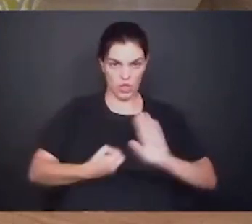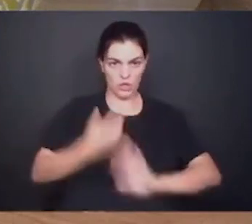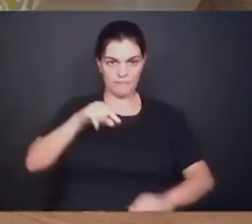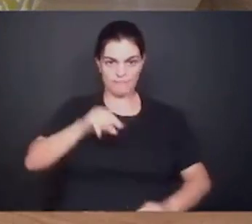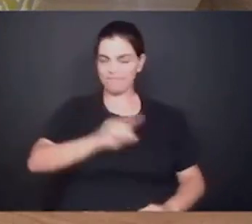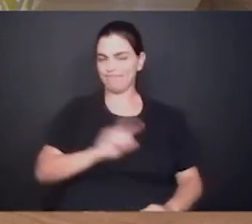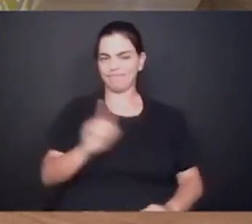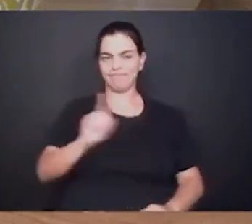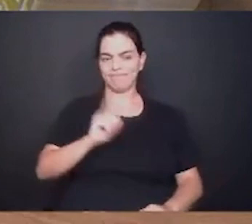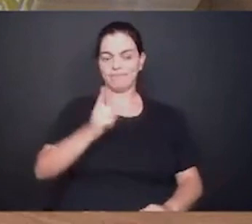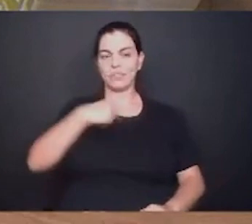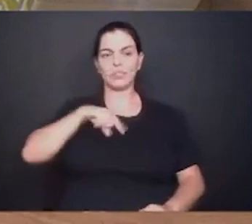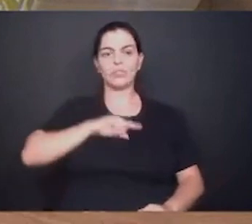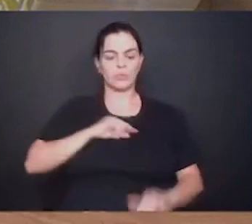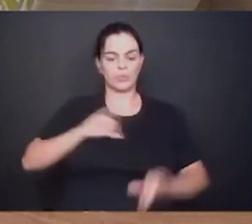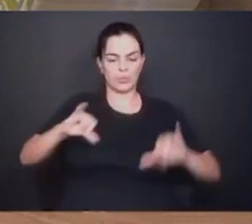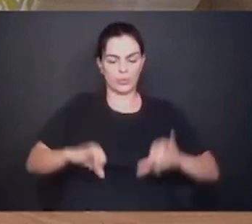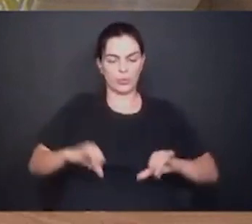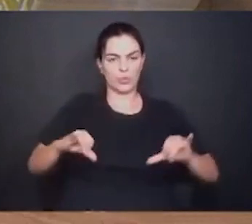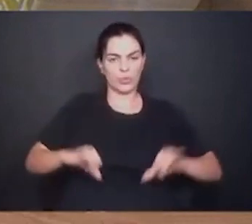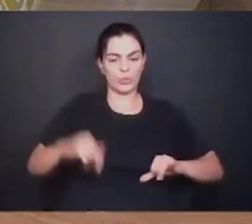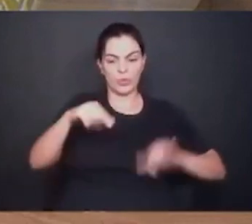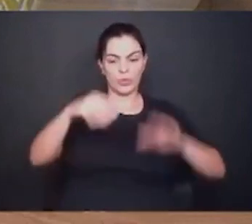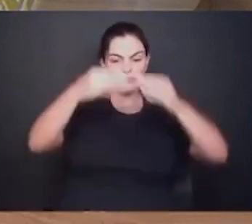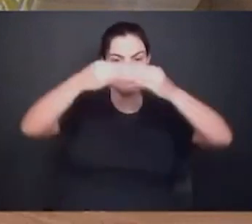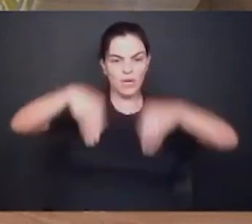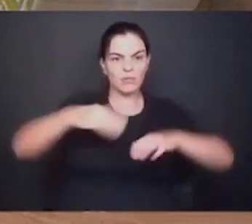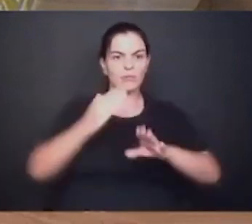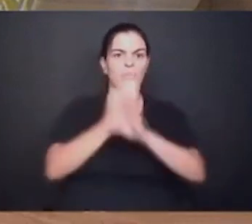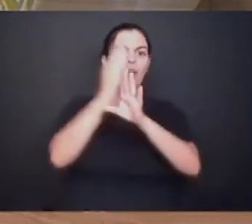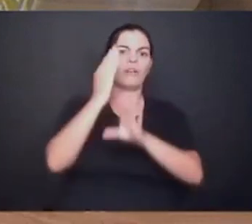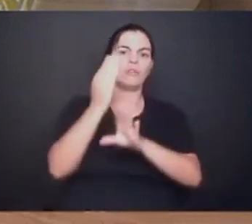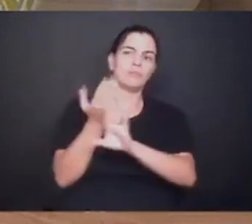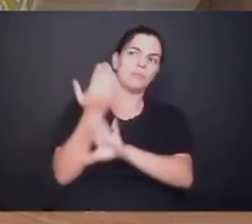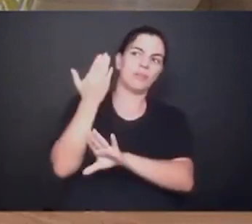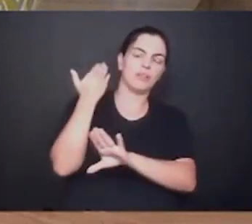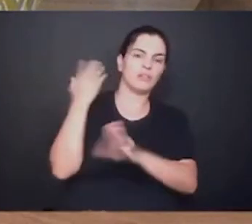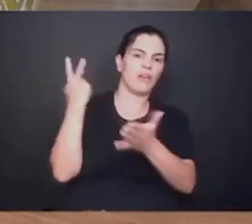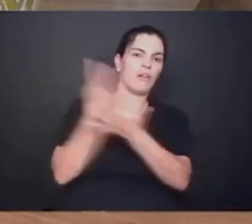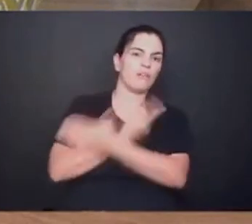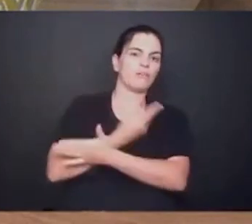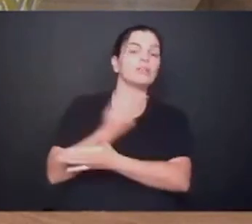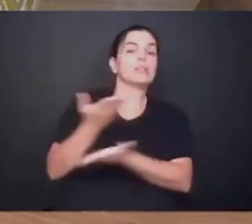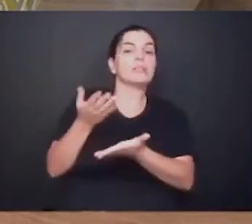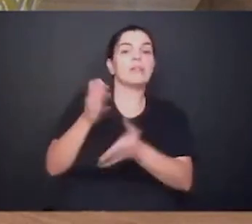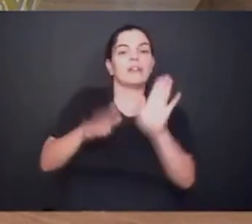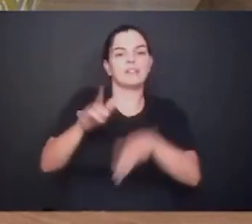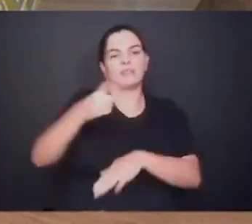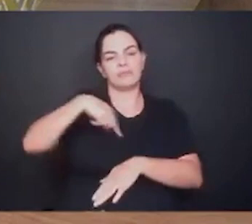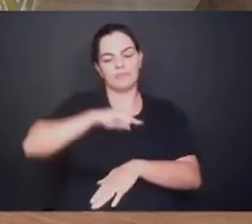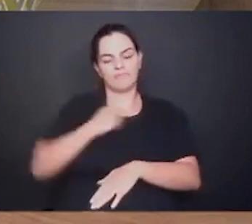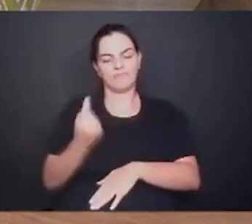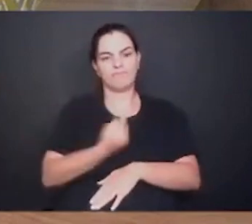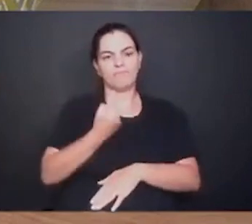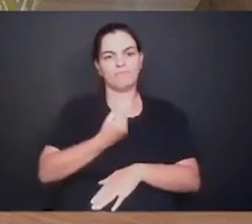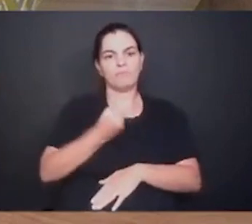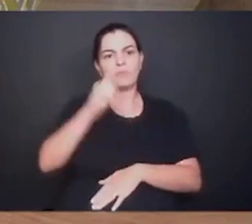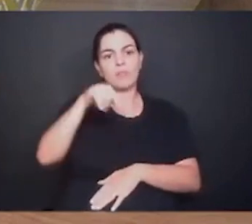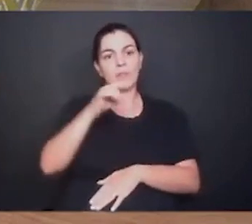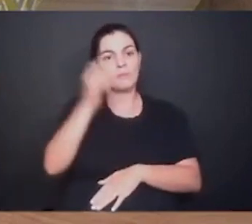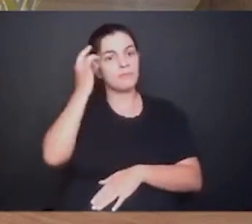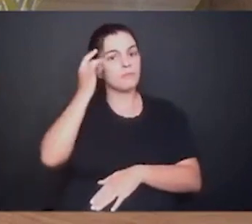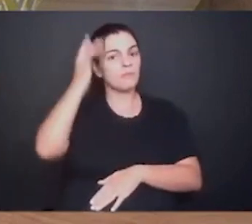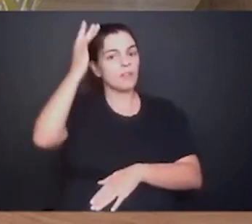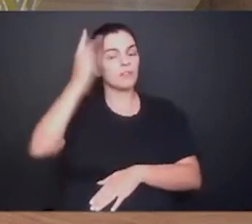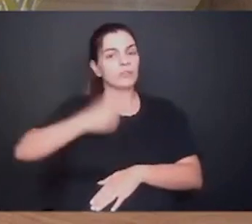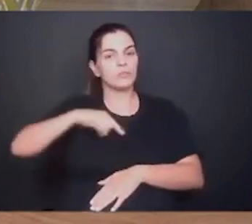as consequências disso e muitas vezes sozinhos. É muito mais sobre quem se beneficiou com a escravidão, que é a branquitude, que